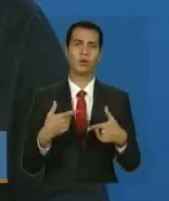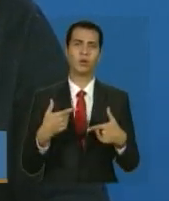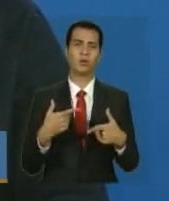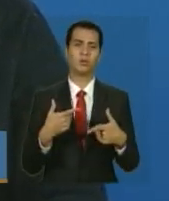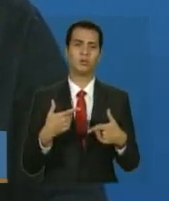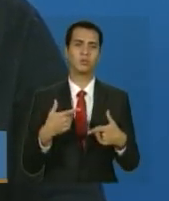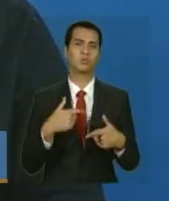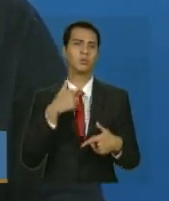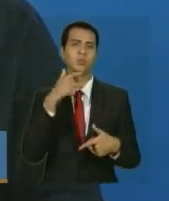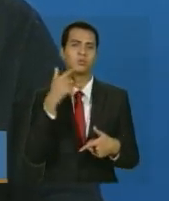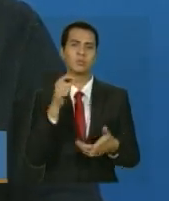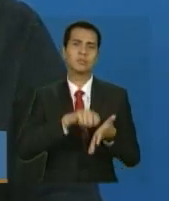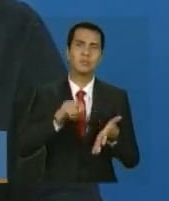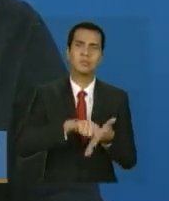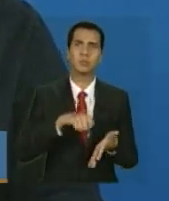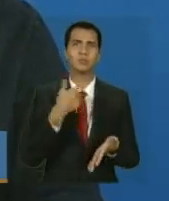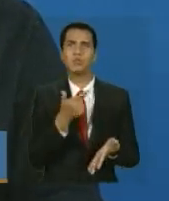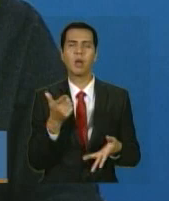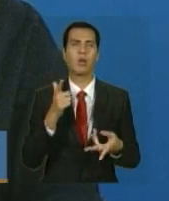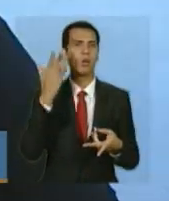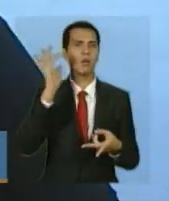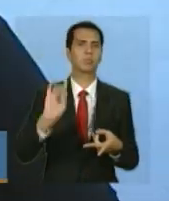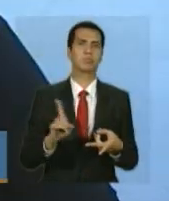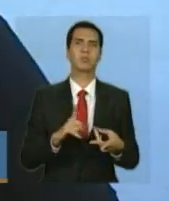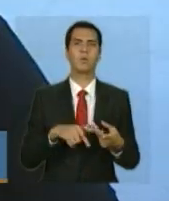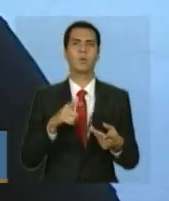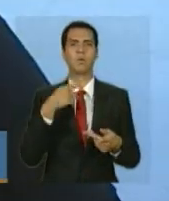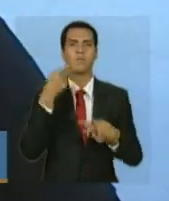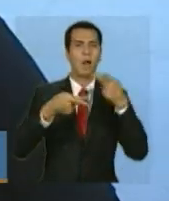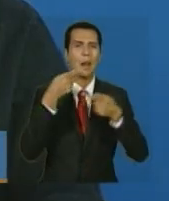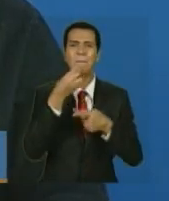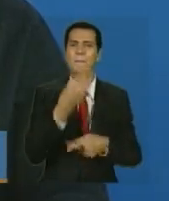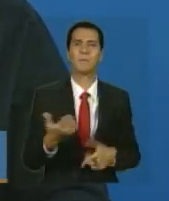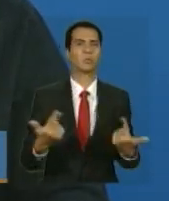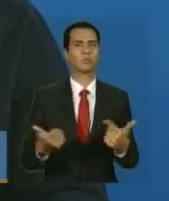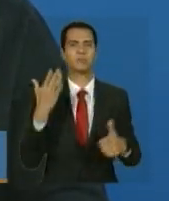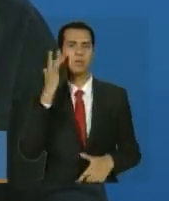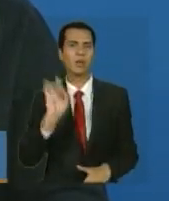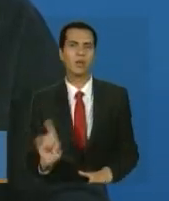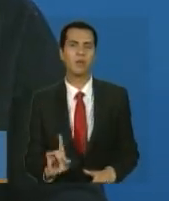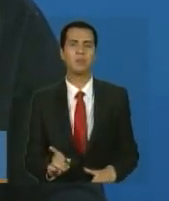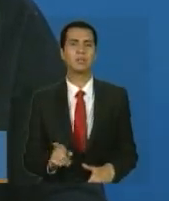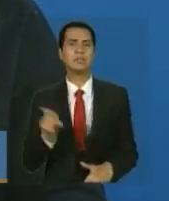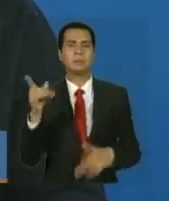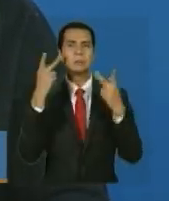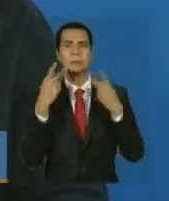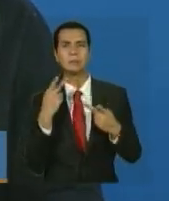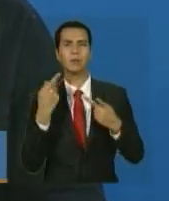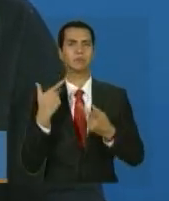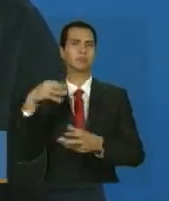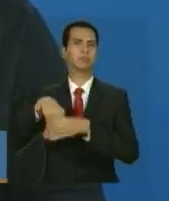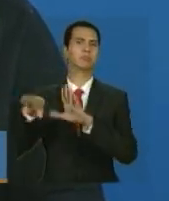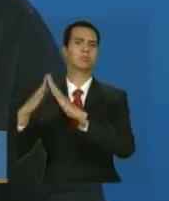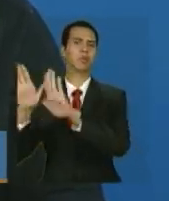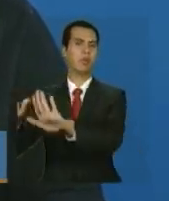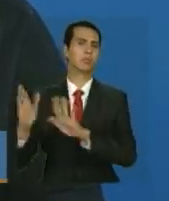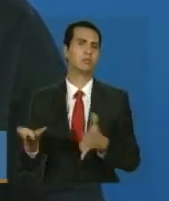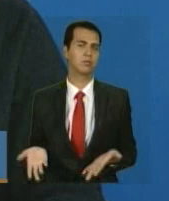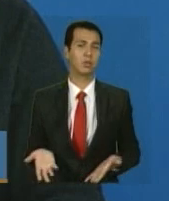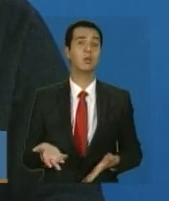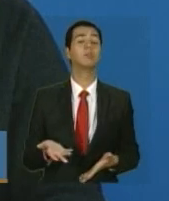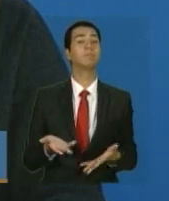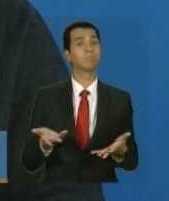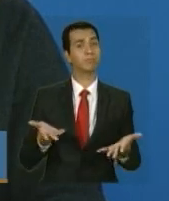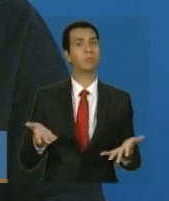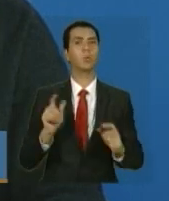nossos códigos. Então, o que que a gente espera? Que o gestor municipal faça isso, que ele vá buscar essas famílias